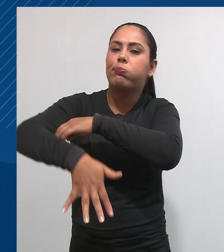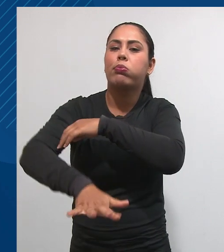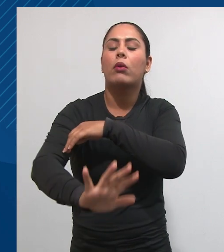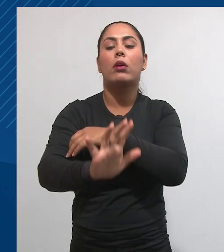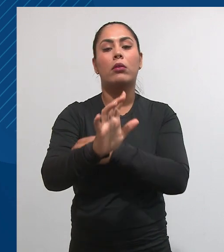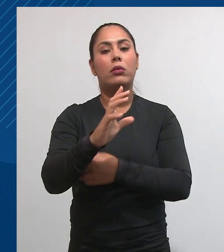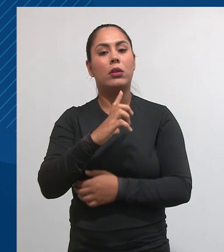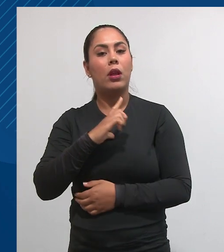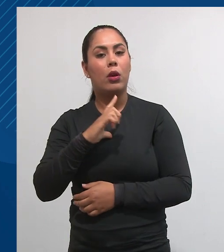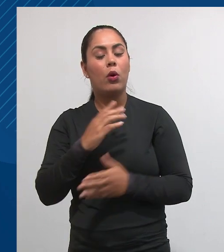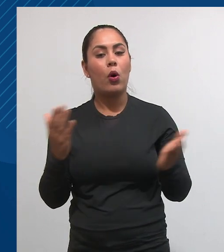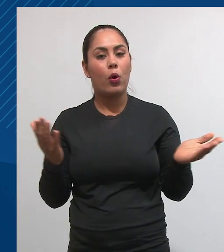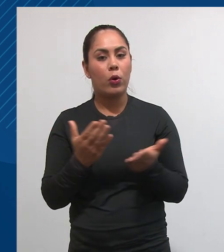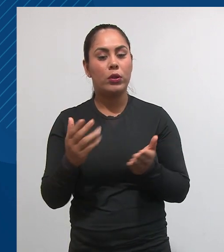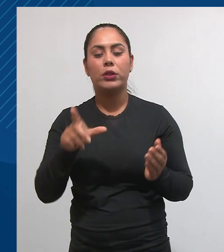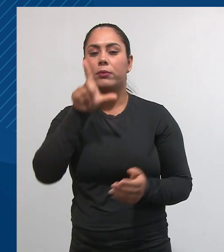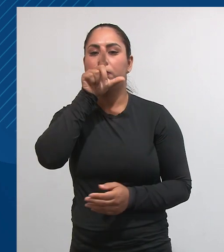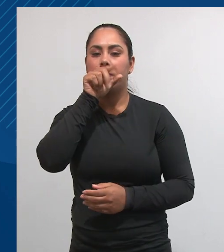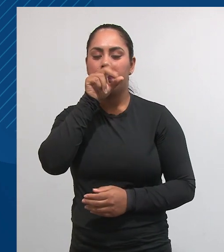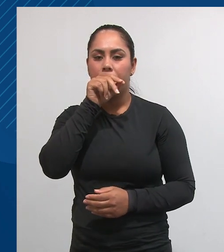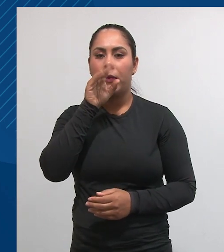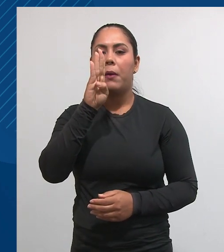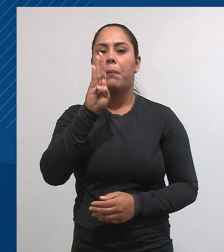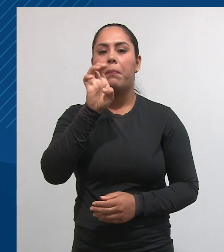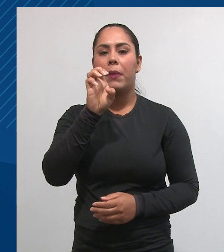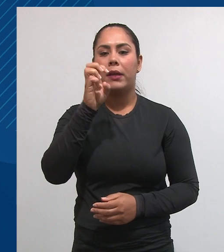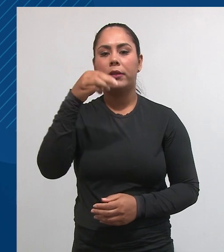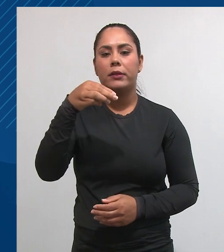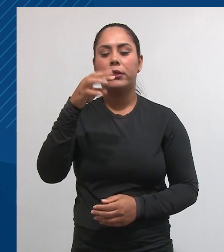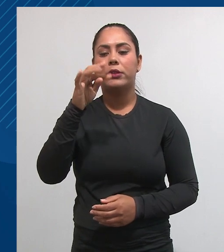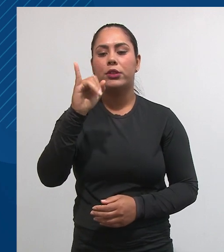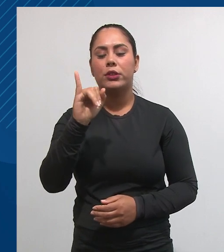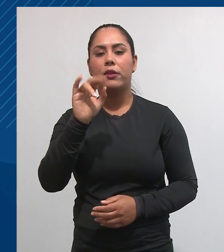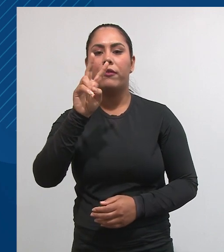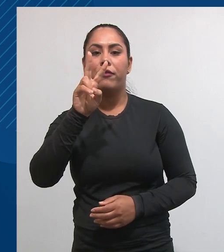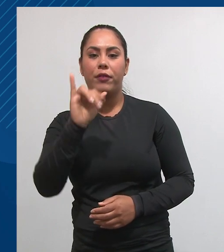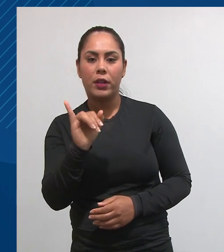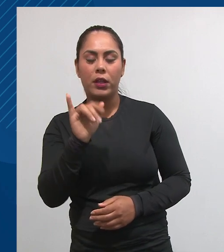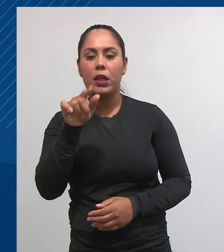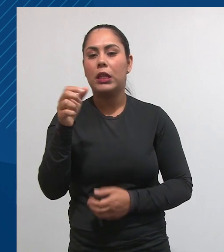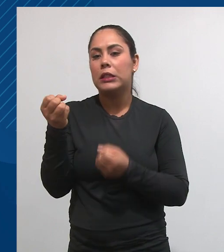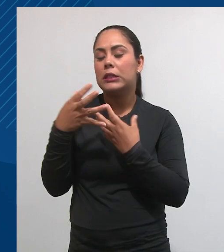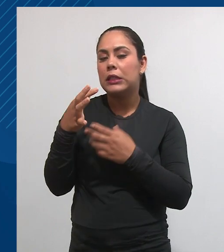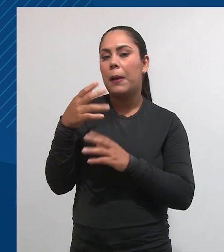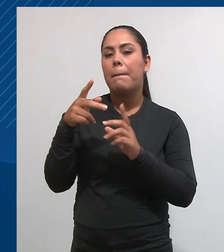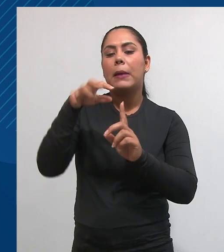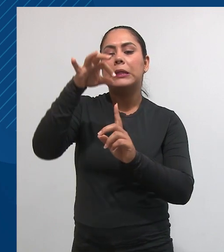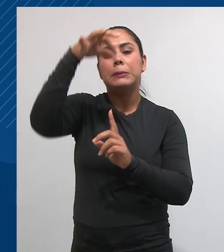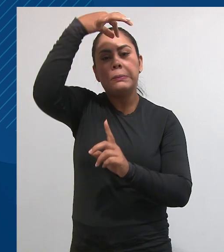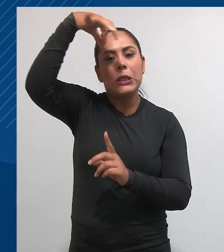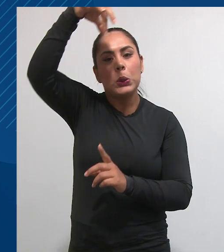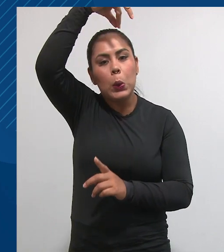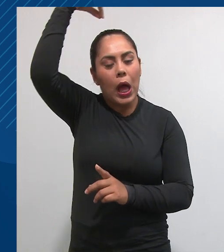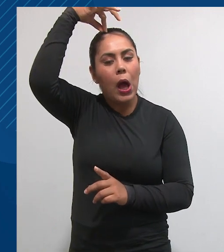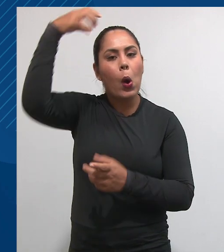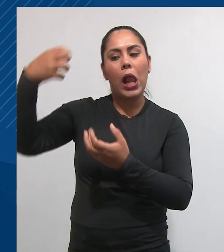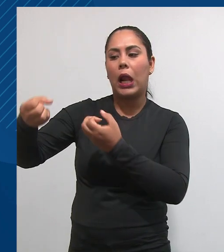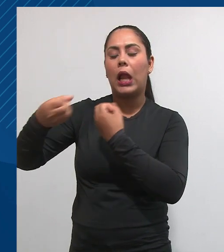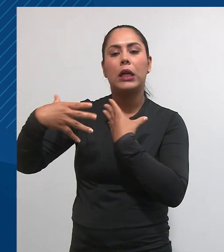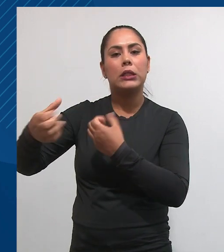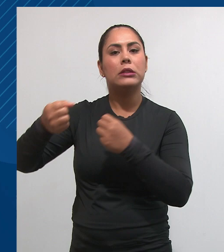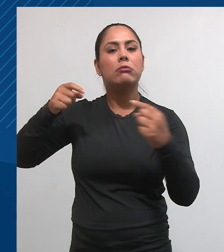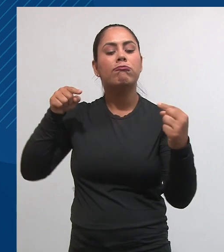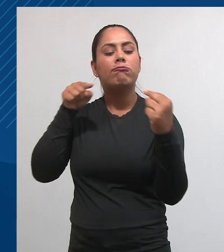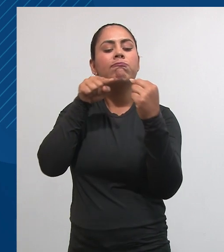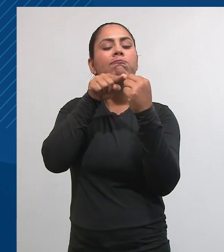Eu tenho hoje o Bem-te-Vi como o meu guia espiritual, e quem me ensinou isso foi ela. Essa relação